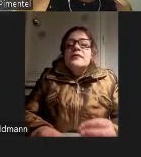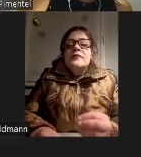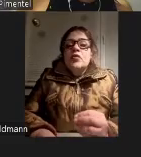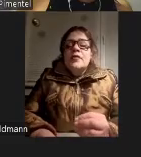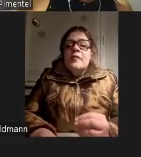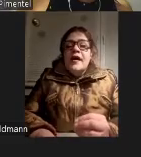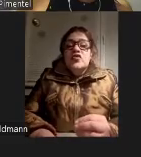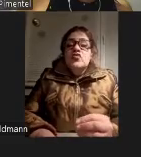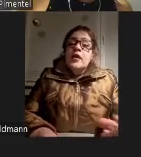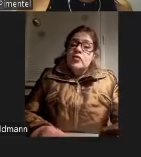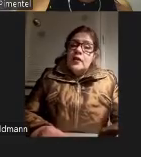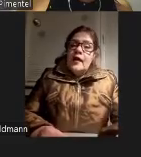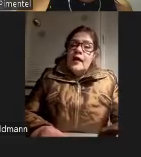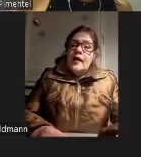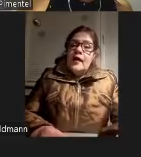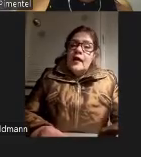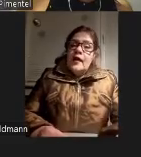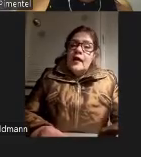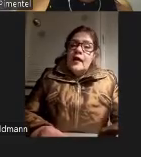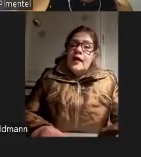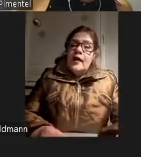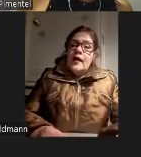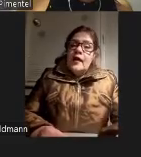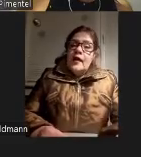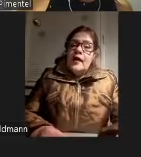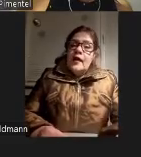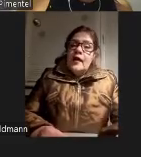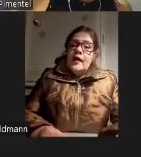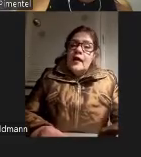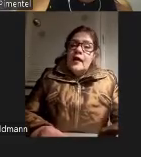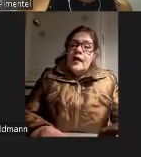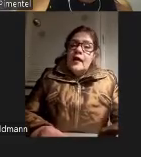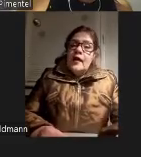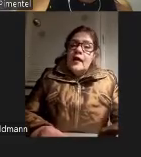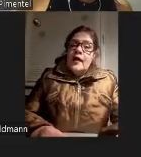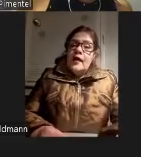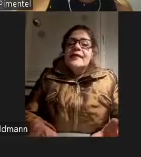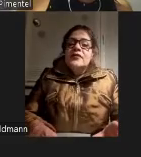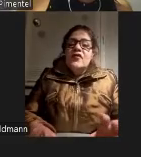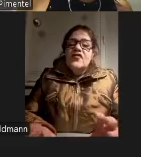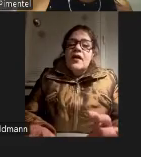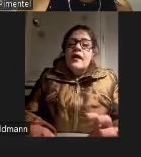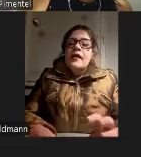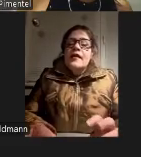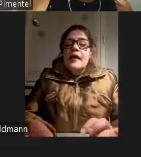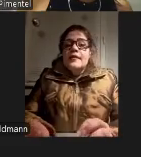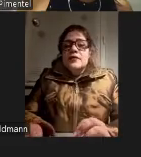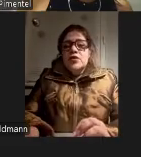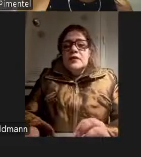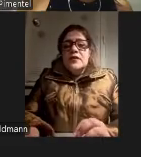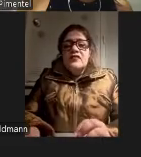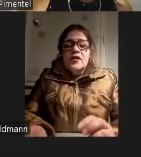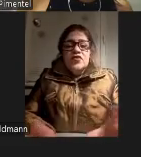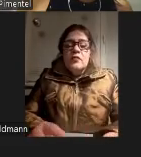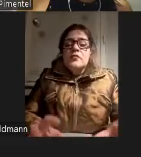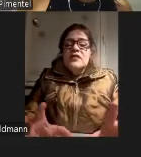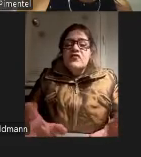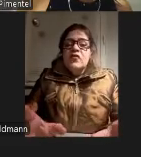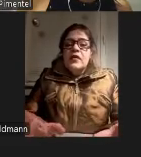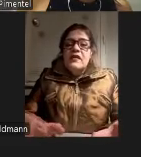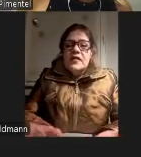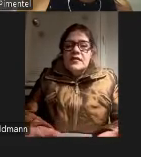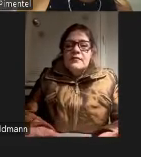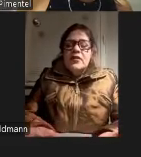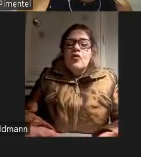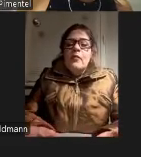quando ele diminui mais do que outra área, é suspeito. O cérebro não é para atrofiar em áreas específicas, não. Se